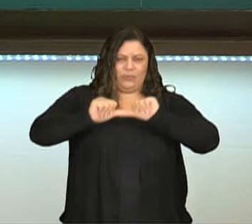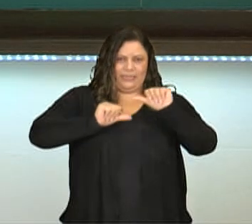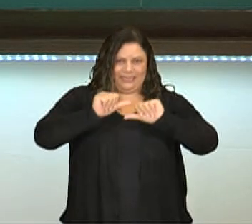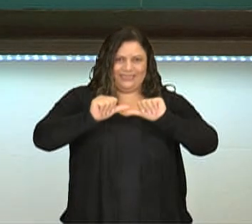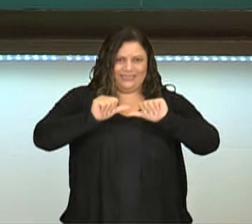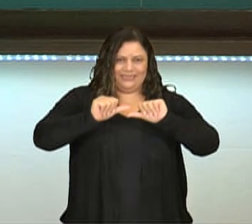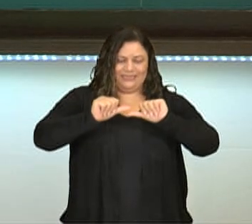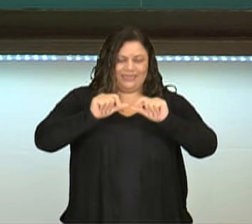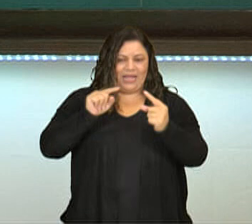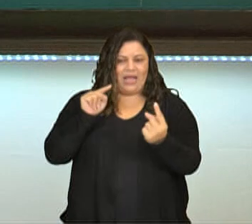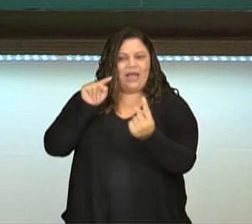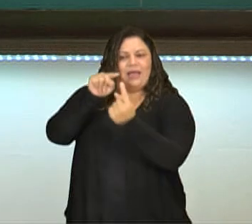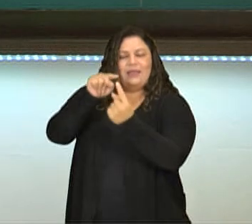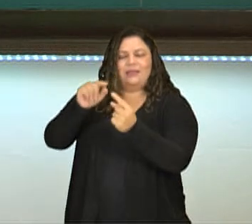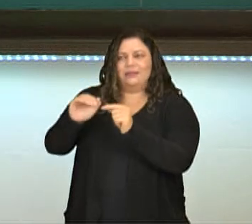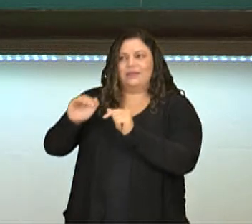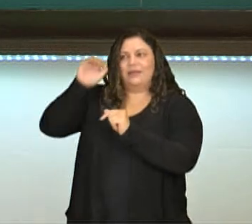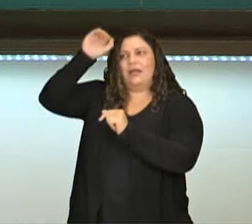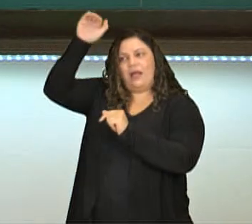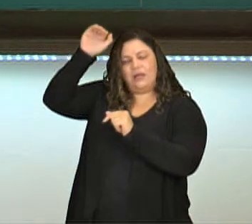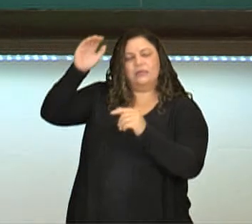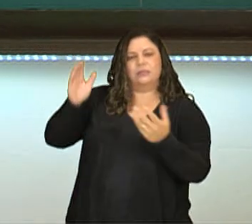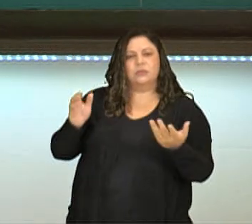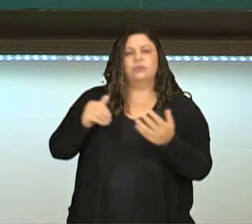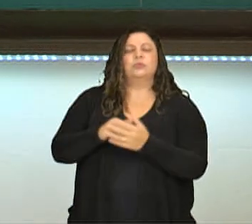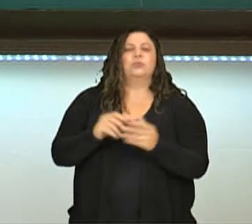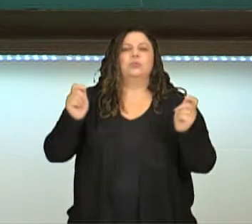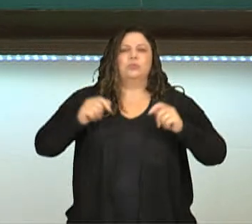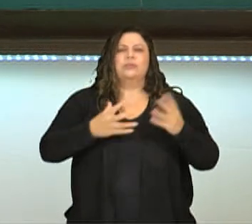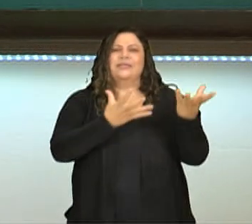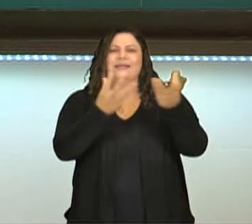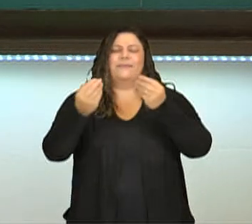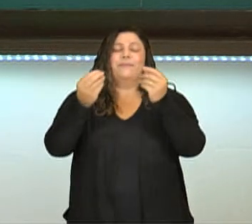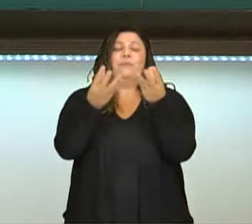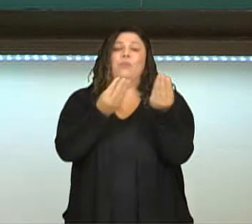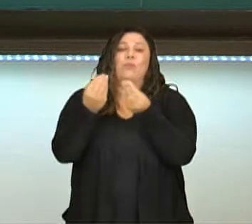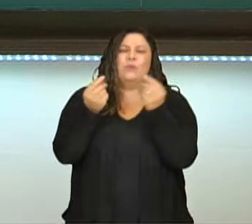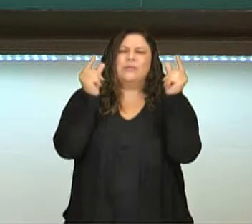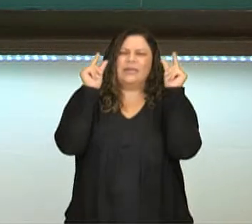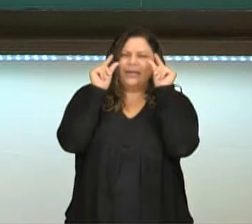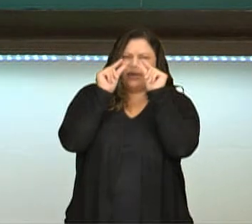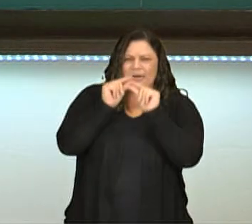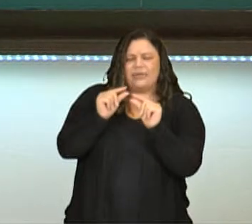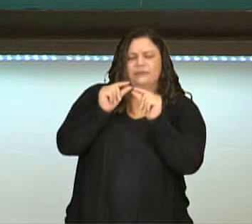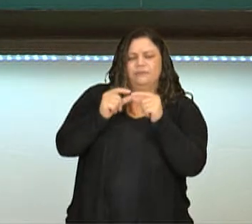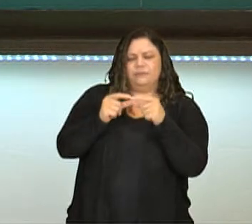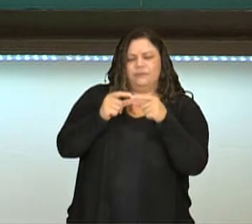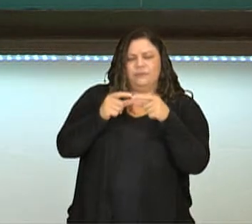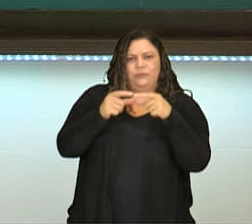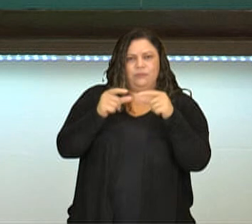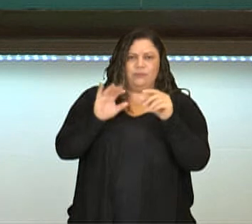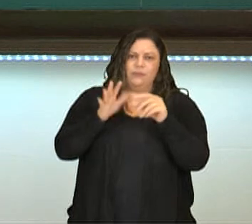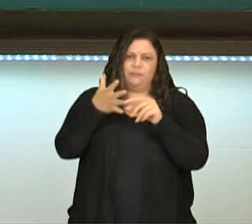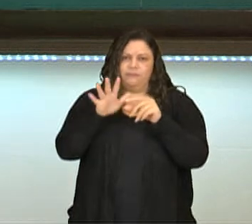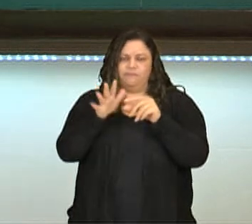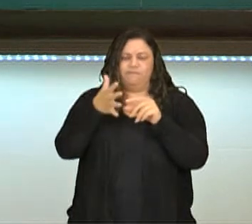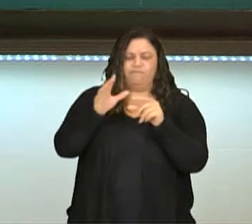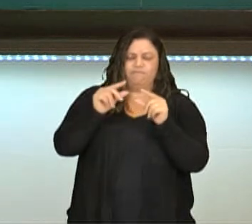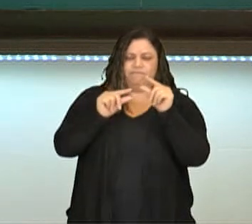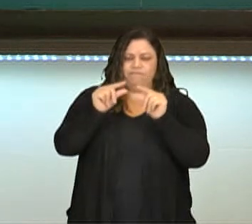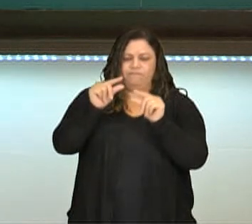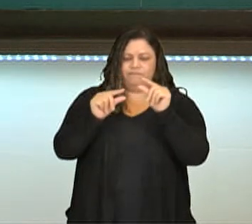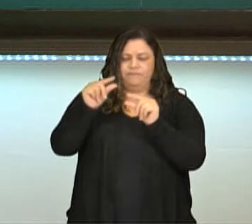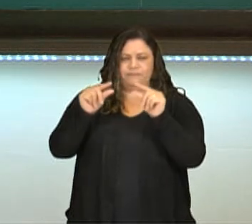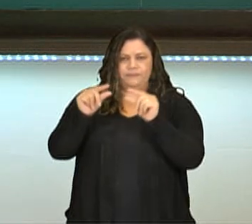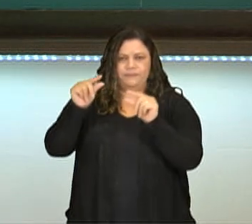menores até atingir a fase adulta e muitos deles são pequenos apenas, só vão crescendo, mais ou menos mantendo as formas